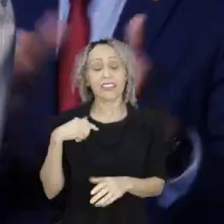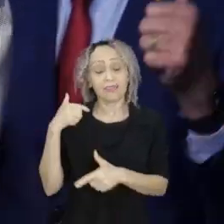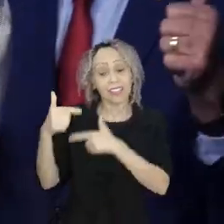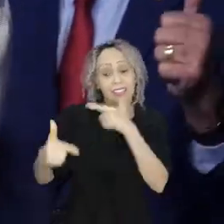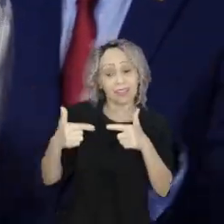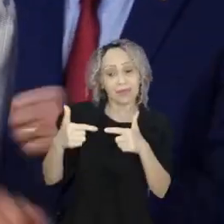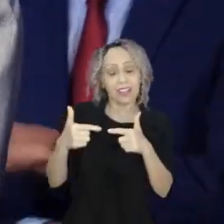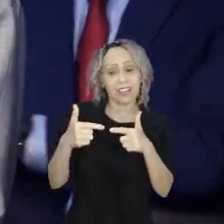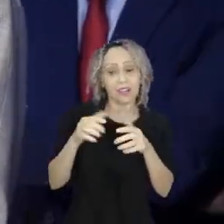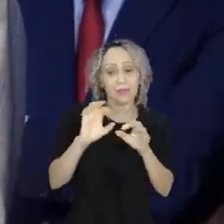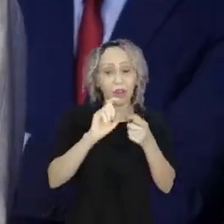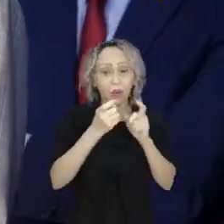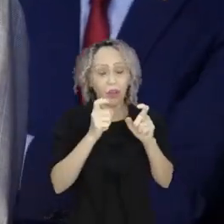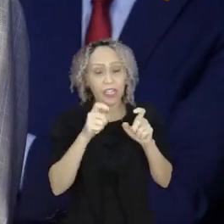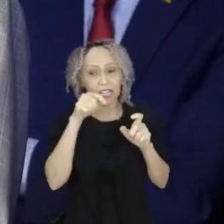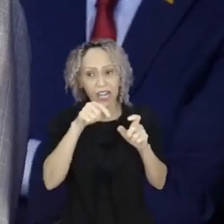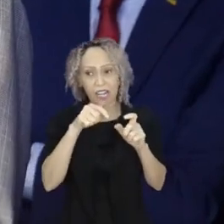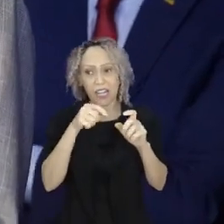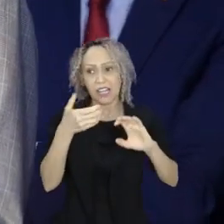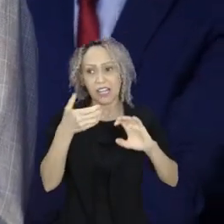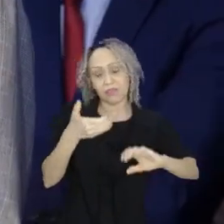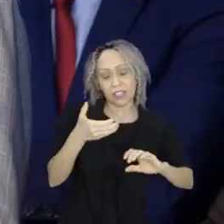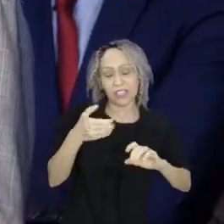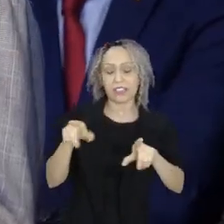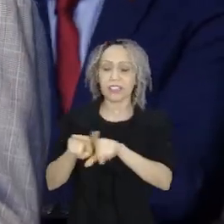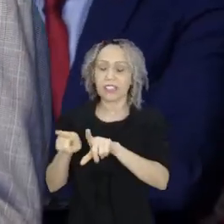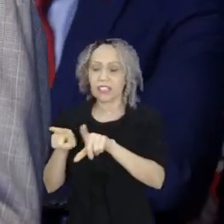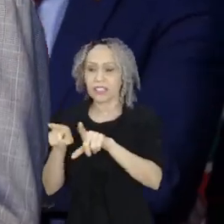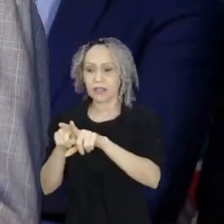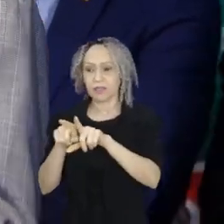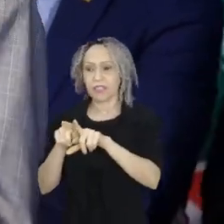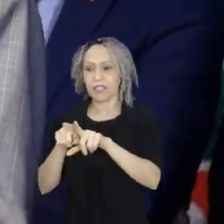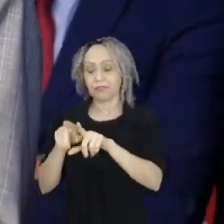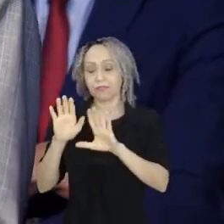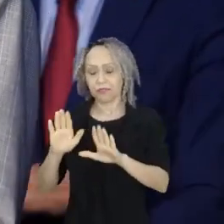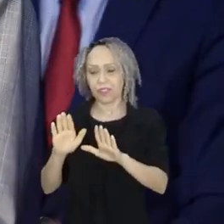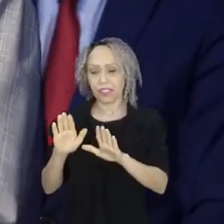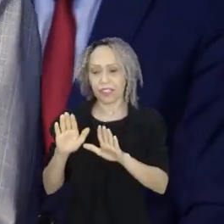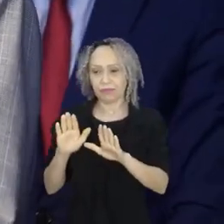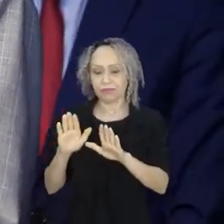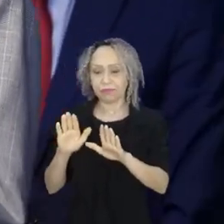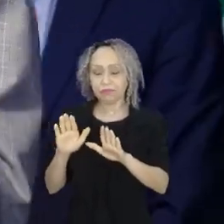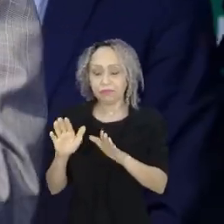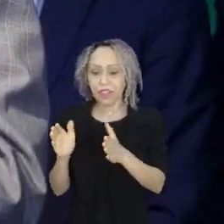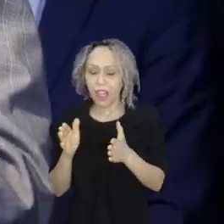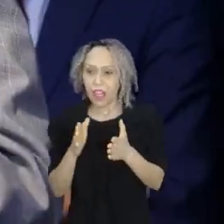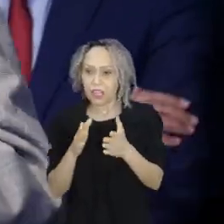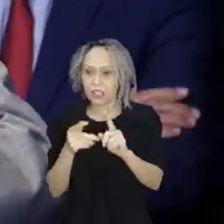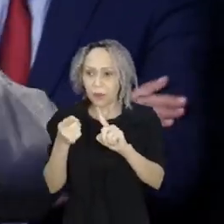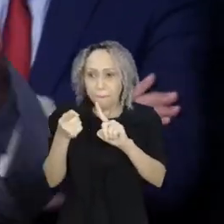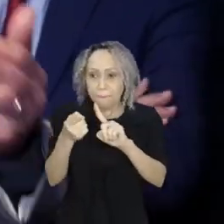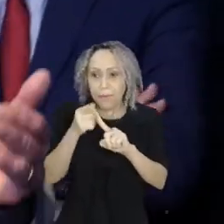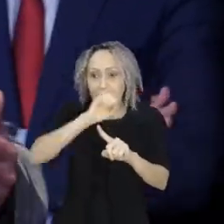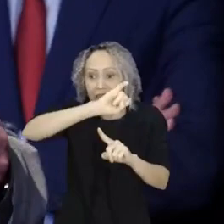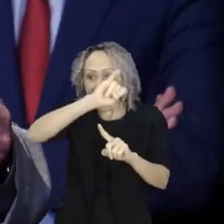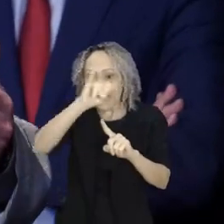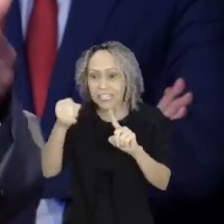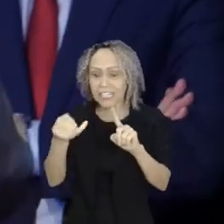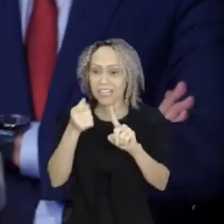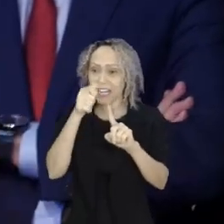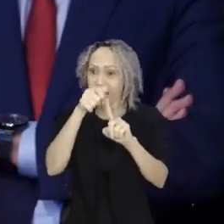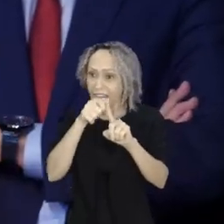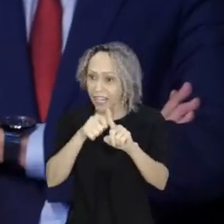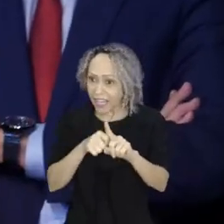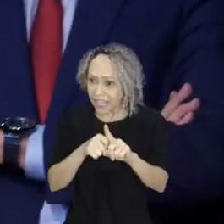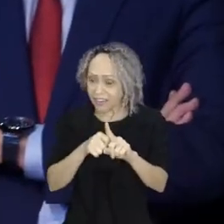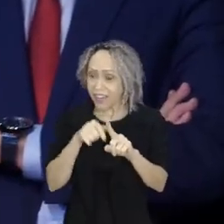termina o mandato dele dia 1º, ele vai ter que renunciar, vai ter que sair dia 1º, vai ter que passar o cargo para outro e